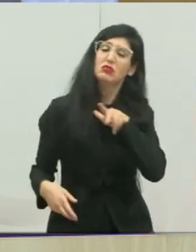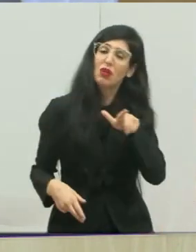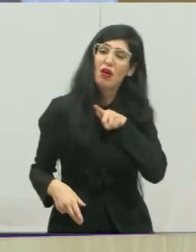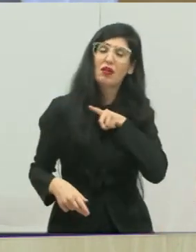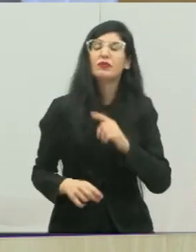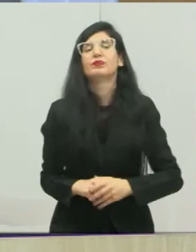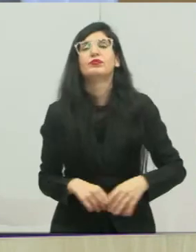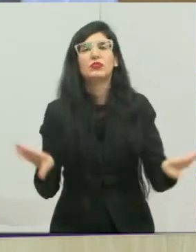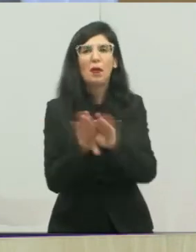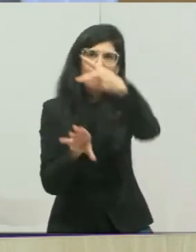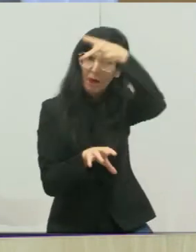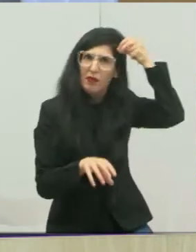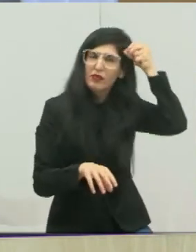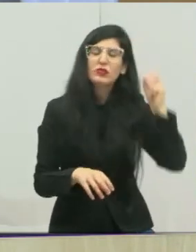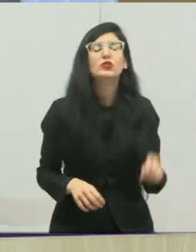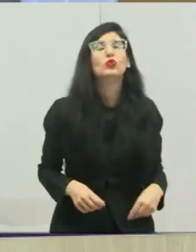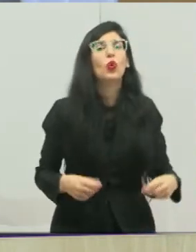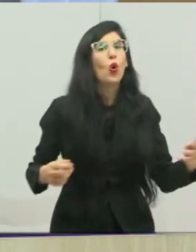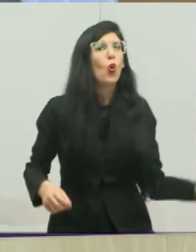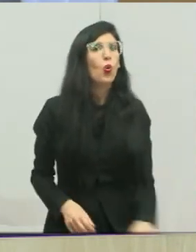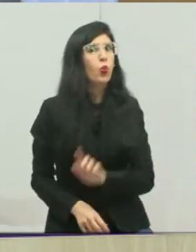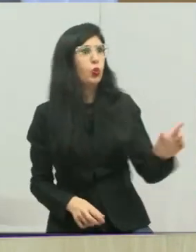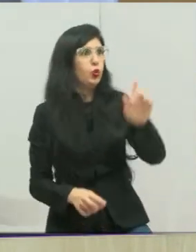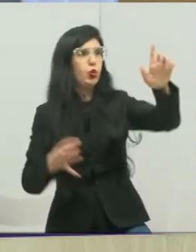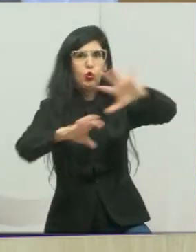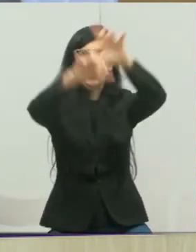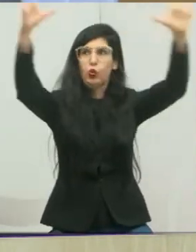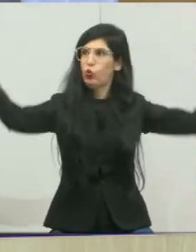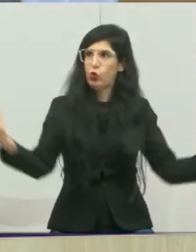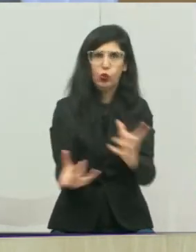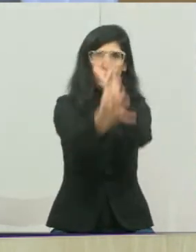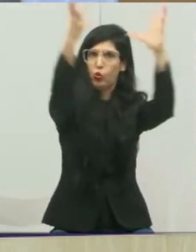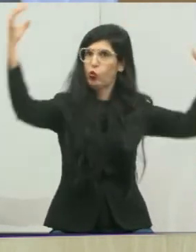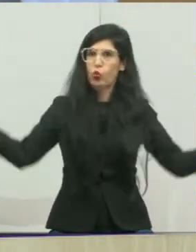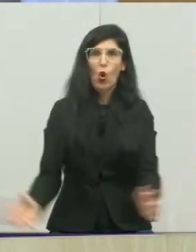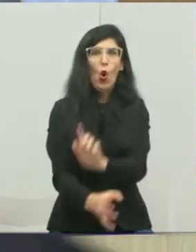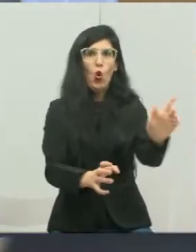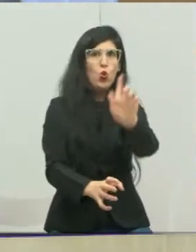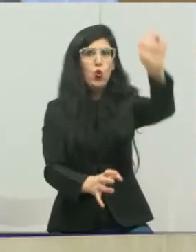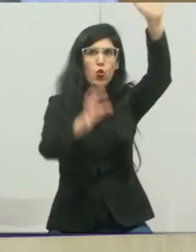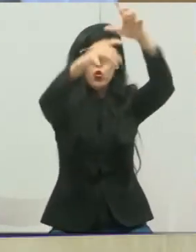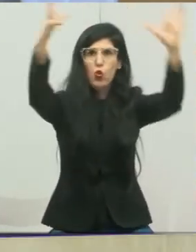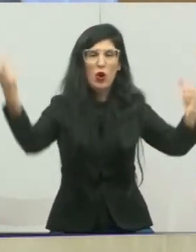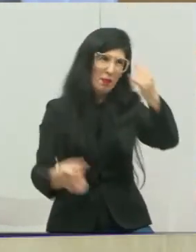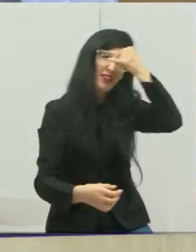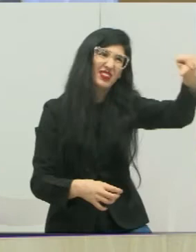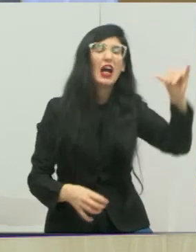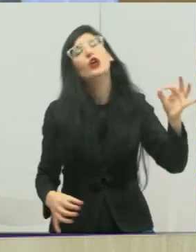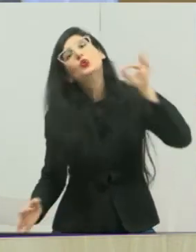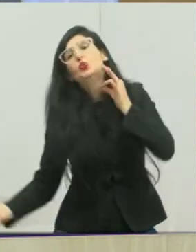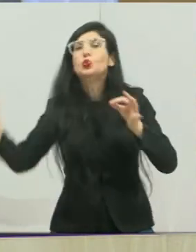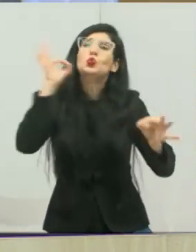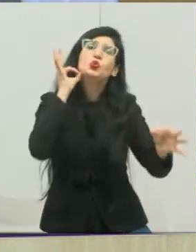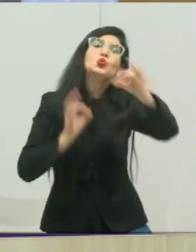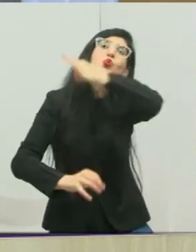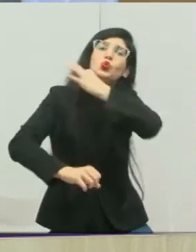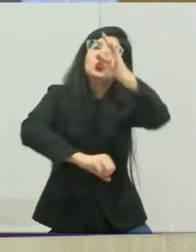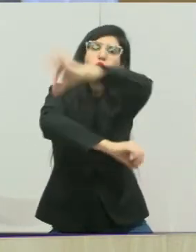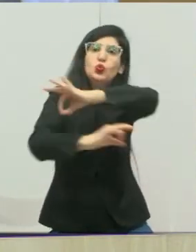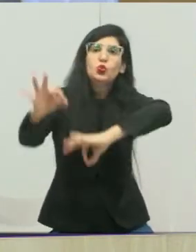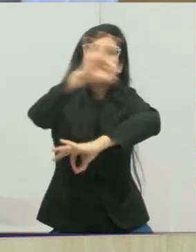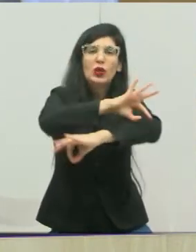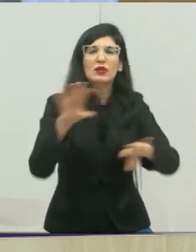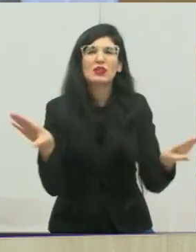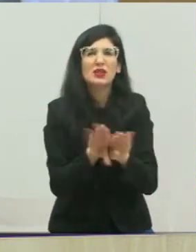infraestrutura, evitar o aumento de locais que favoreçam a proliferação de mosquitos transmissores de doenças como a dengue e outras, além de carrapatos que